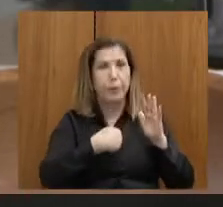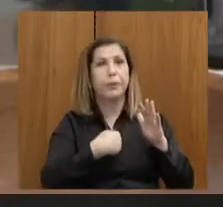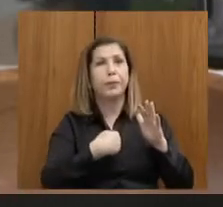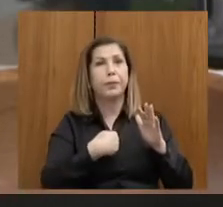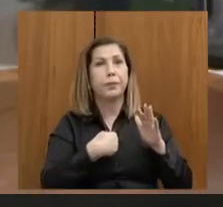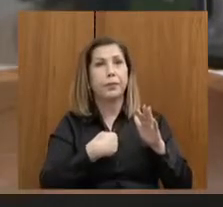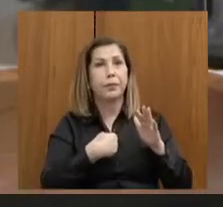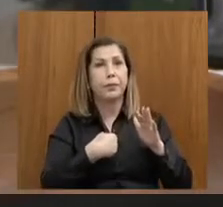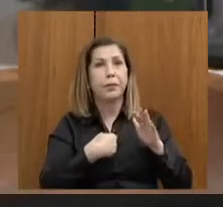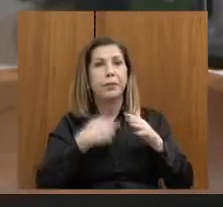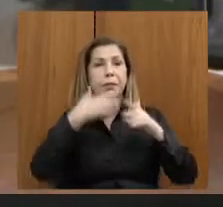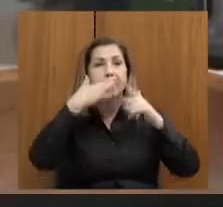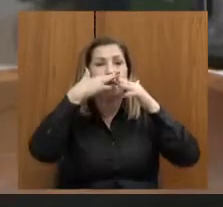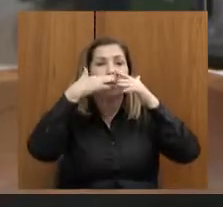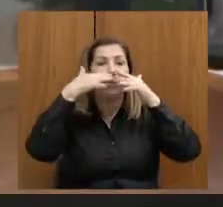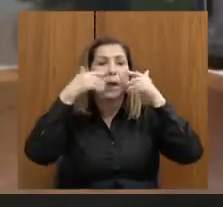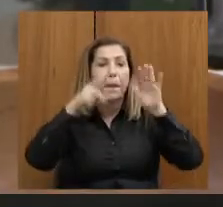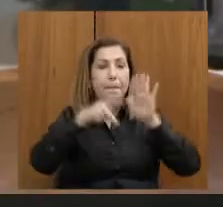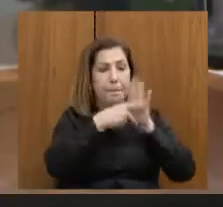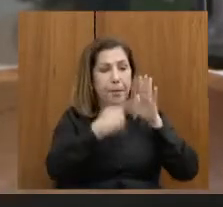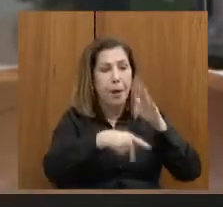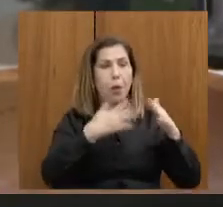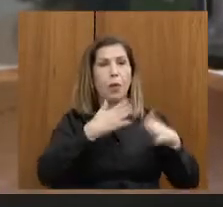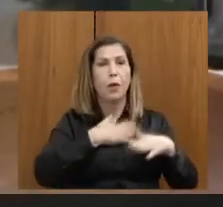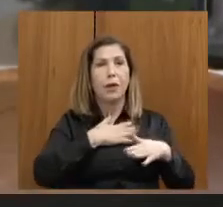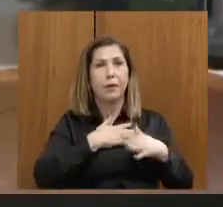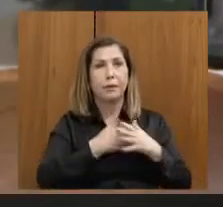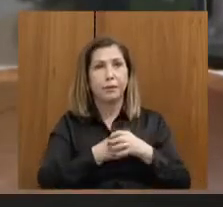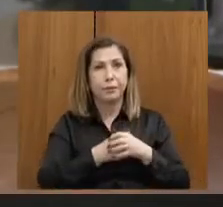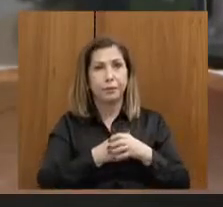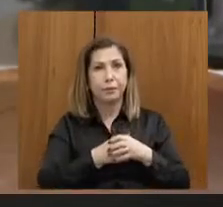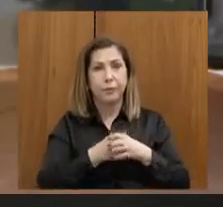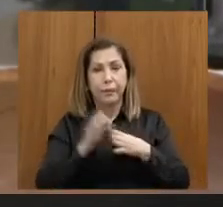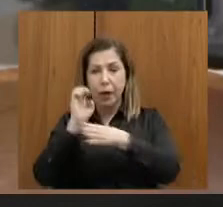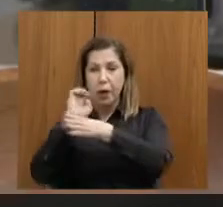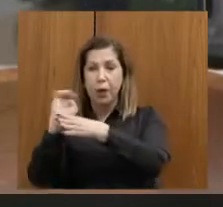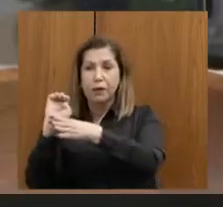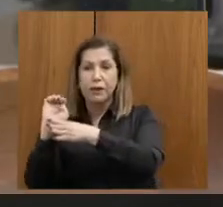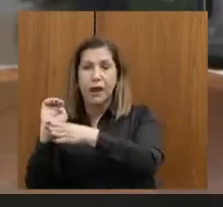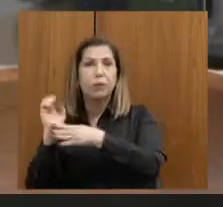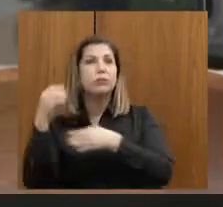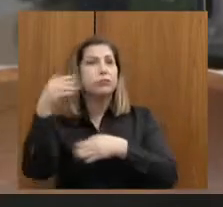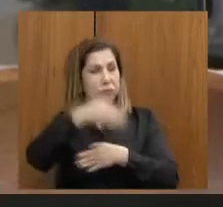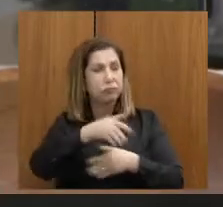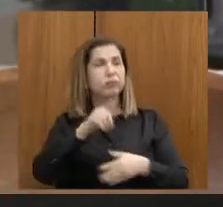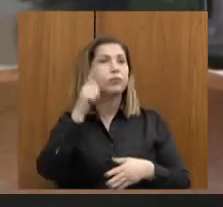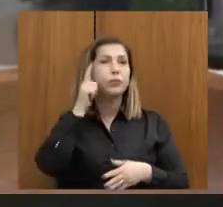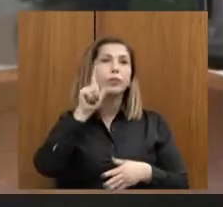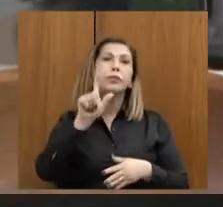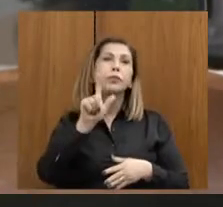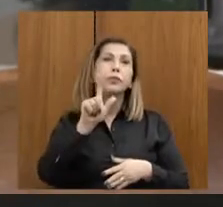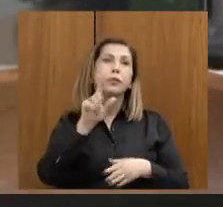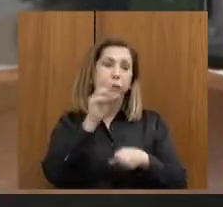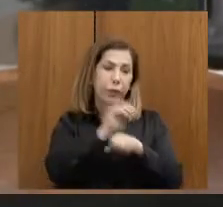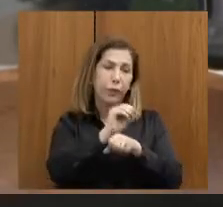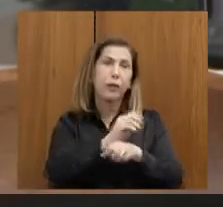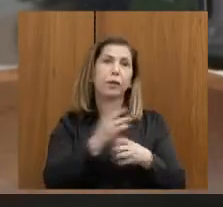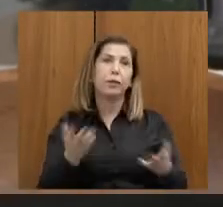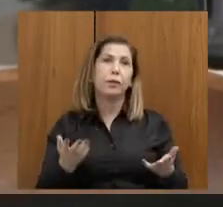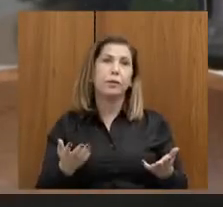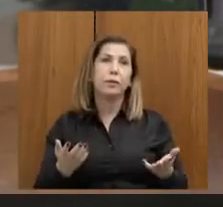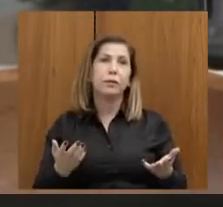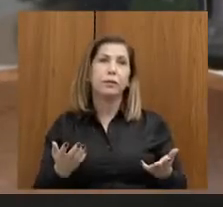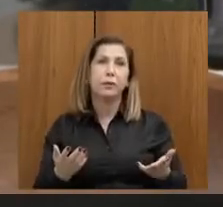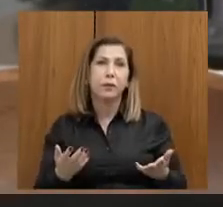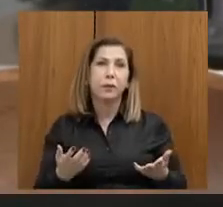realizar o cheiro do meu lugar Oi e o Estado tem que dar conta disso Ah e não adianta